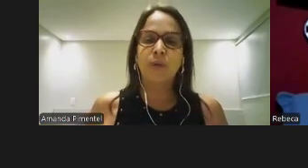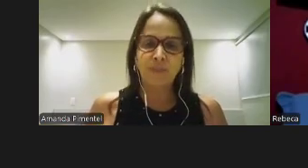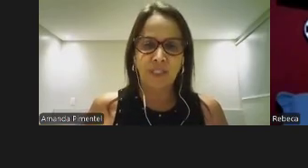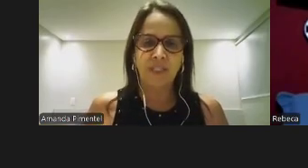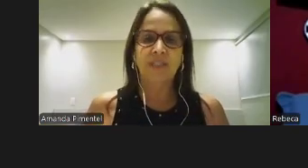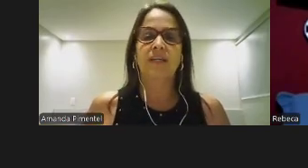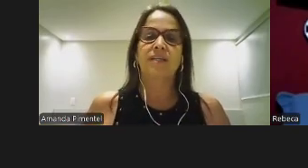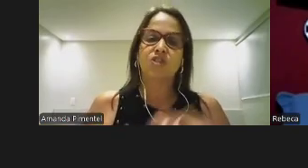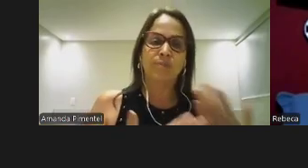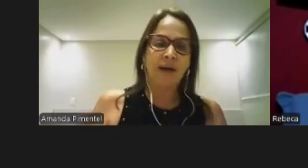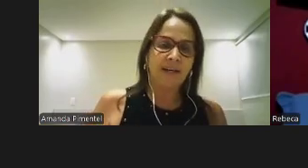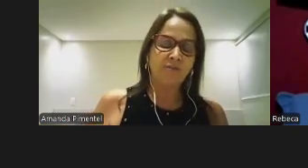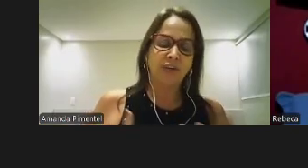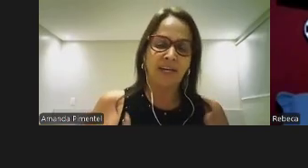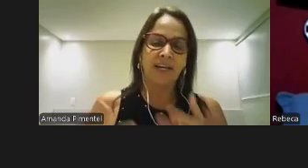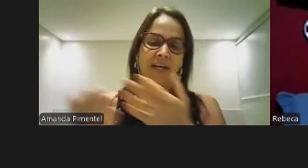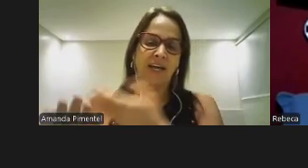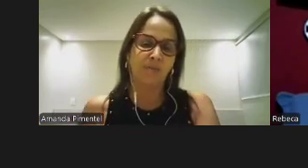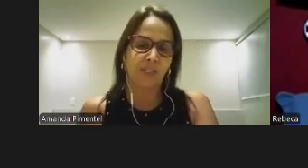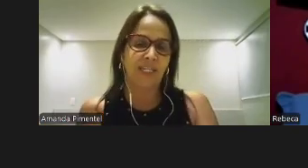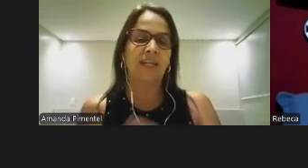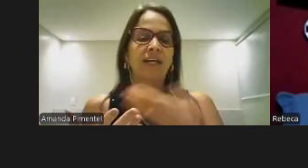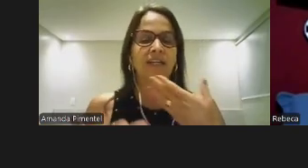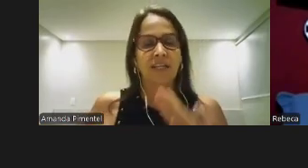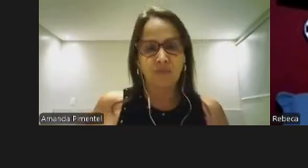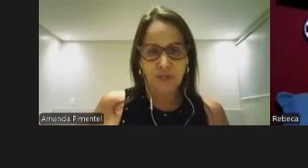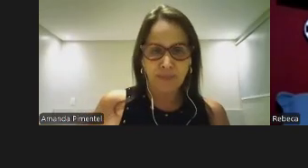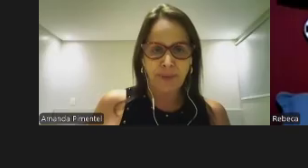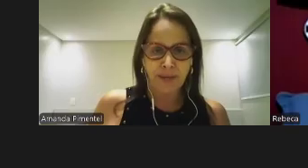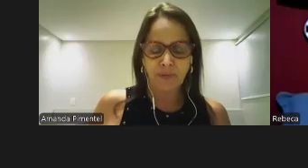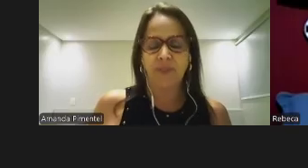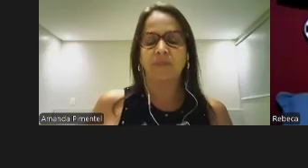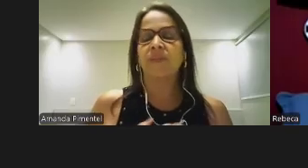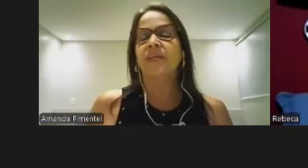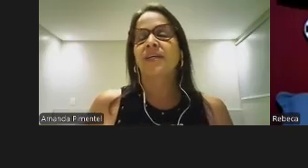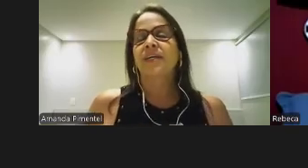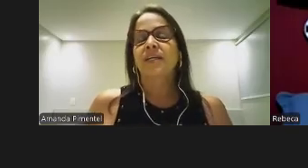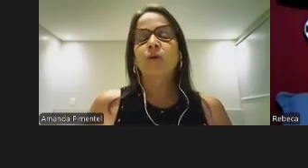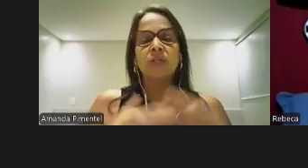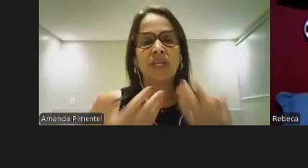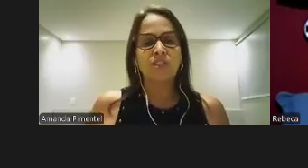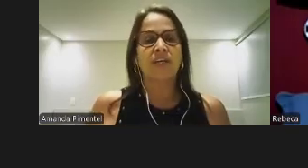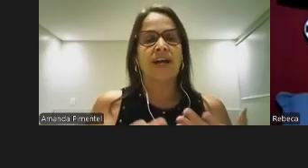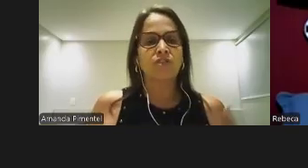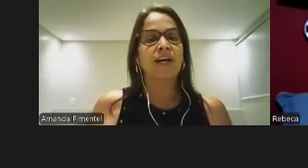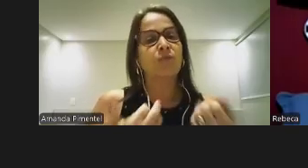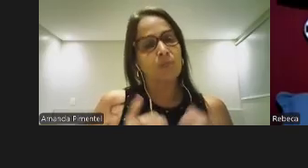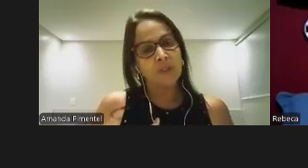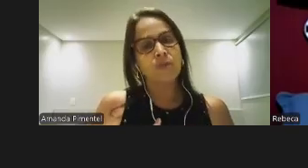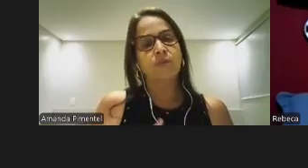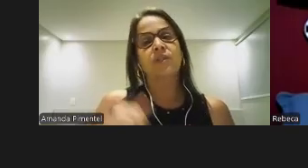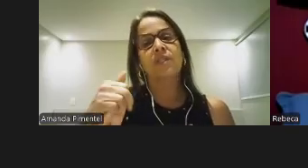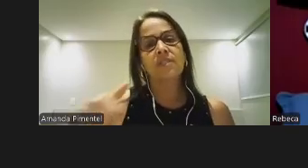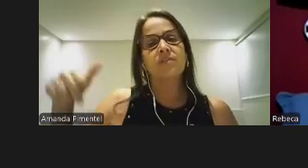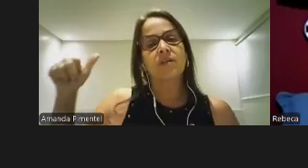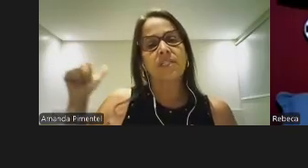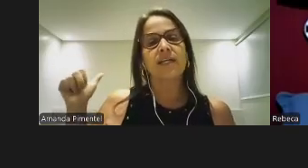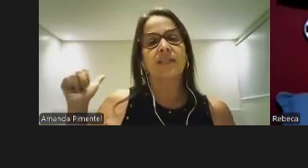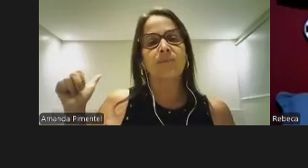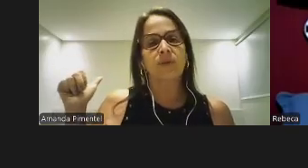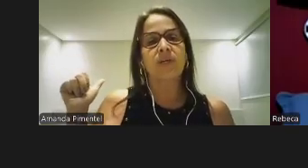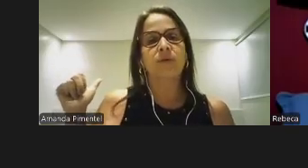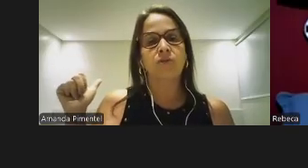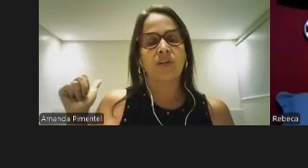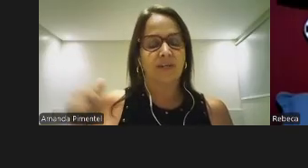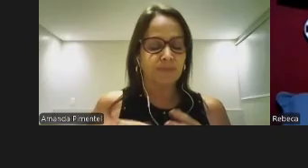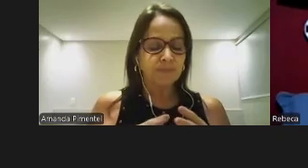ela levou para mim este pai, foi ela, a irmã dela, e levou esse pai para mim. E quando eles chegaram com a polissono, que tinha sido